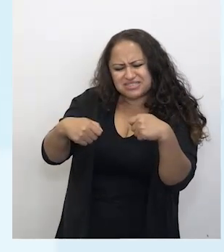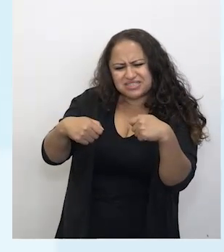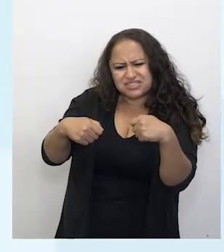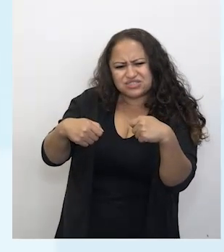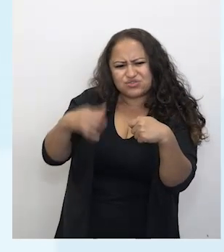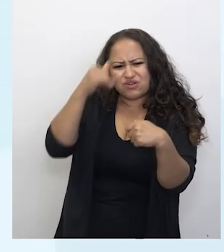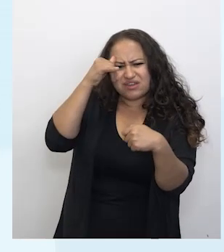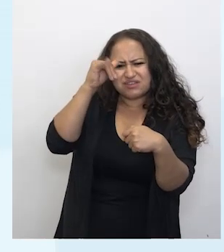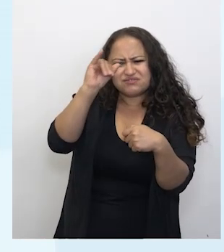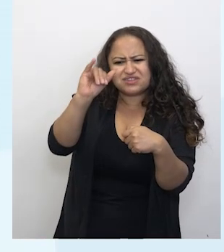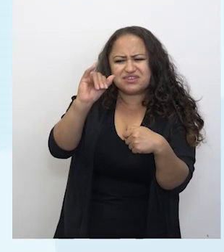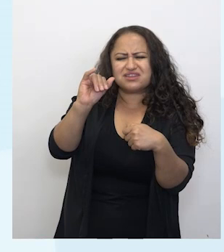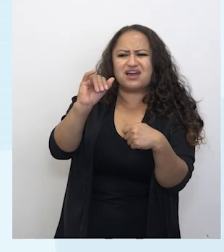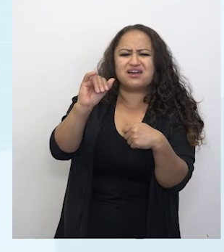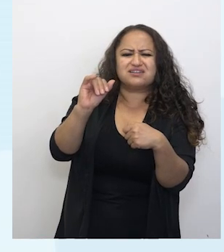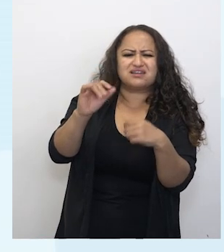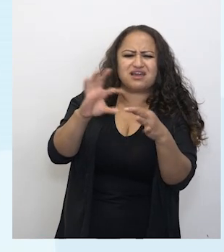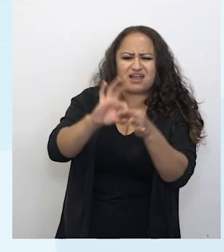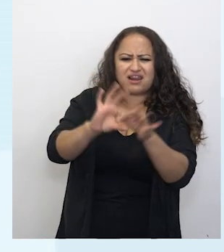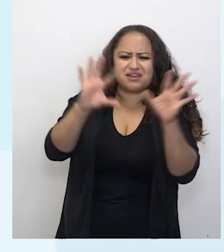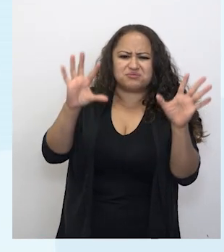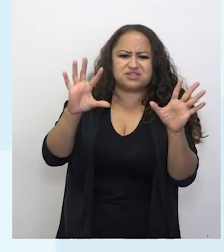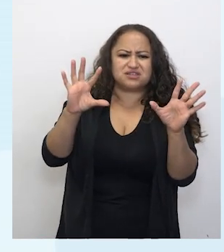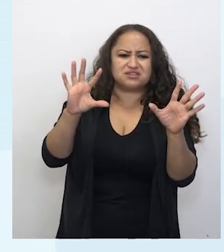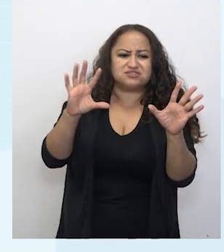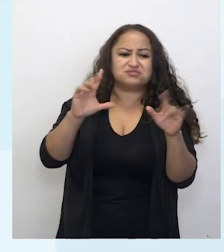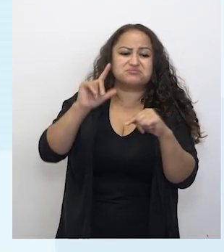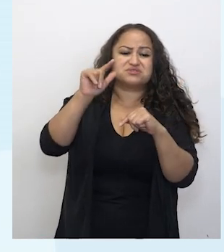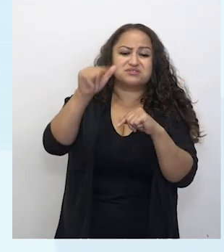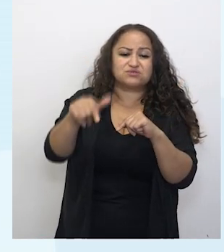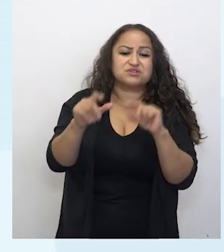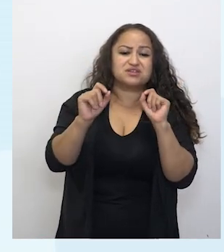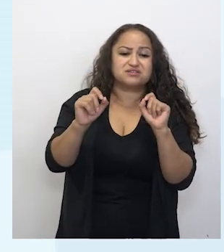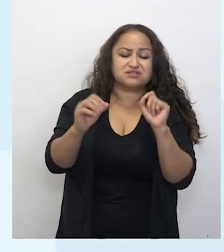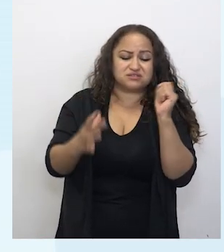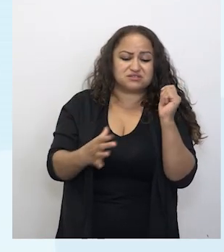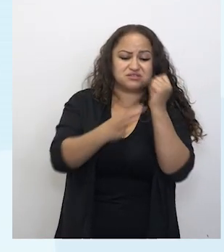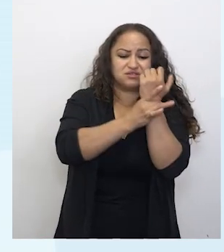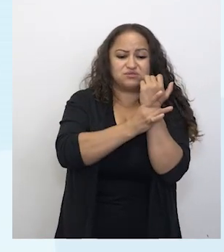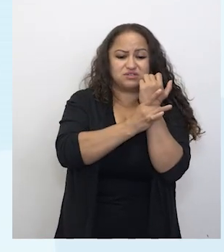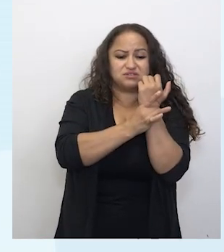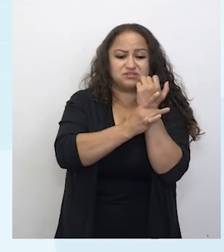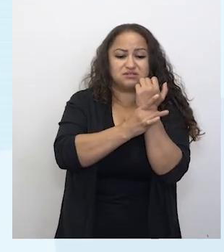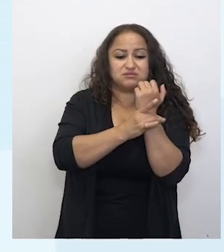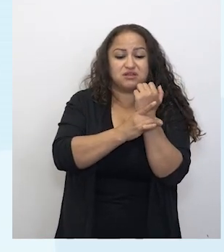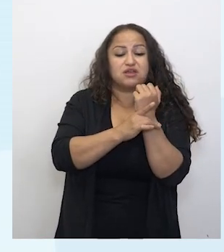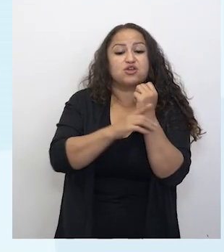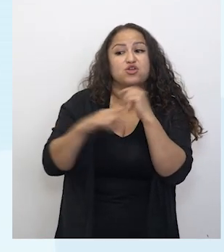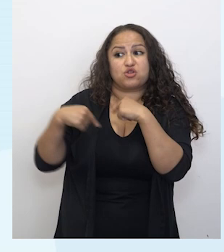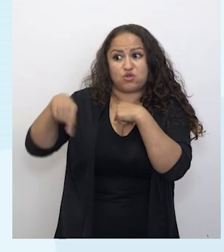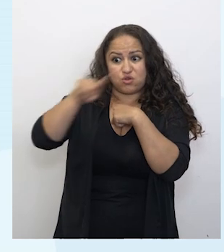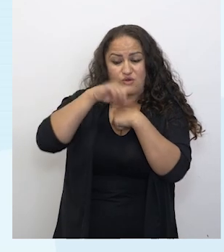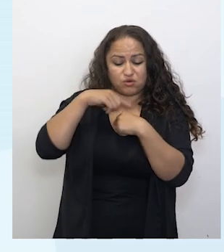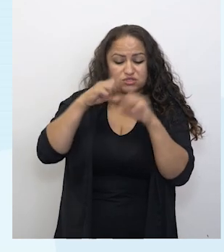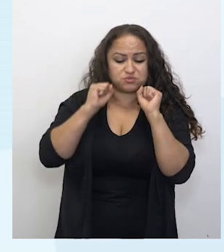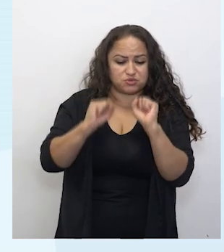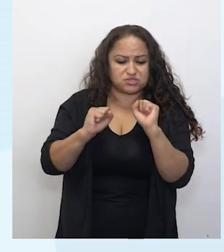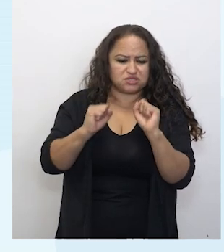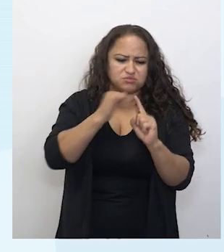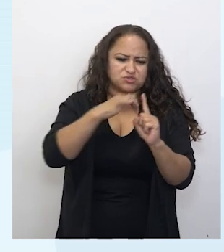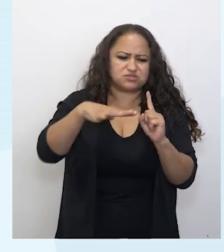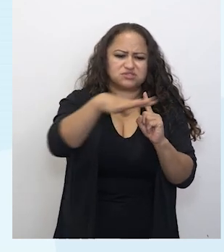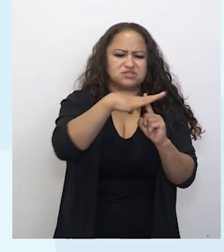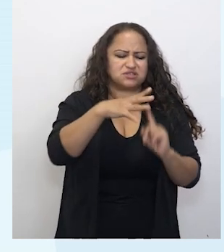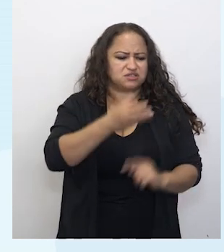de segurança, né? Justamente para que possamos conviver uns com os outros em sociedade.